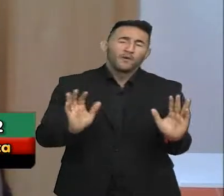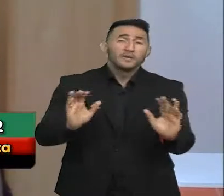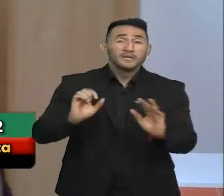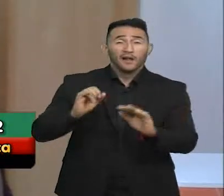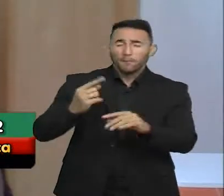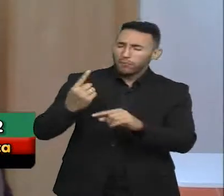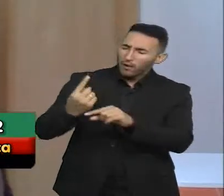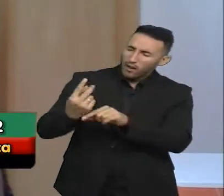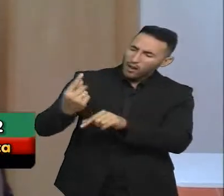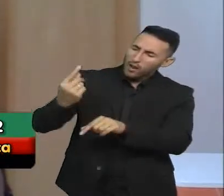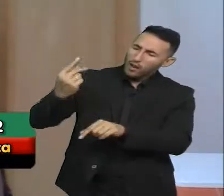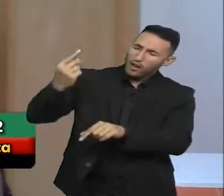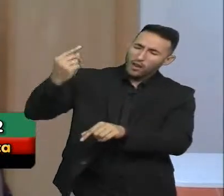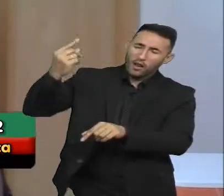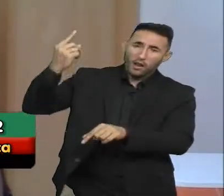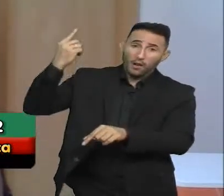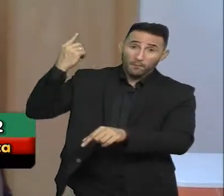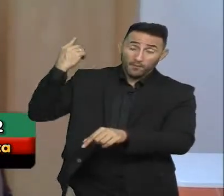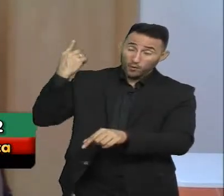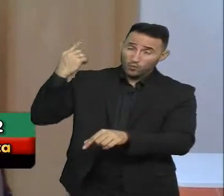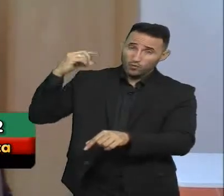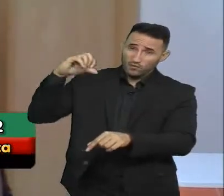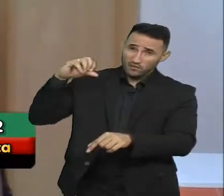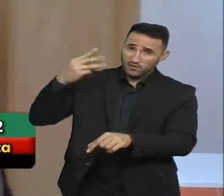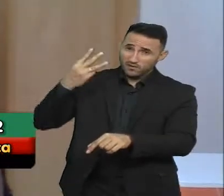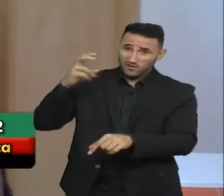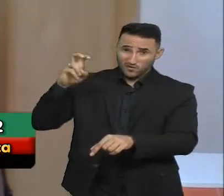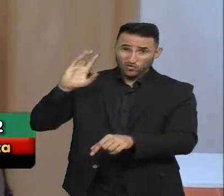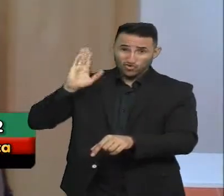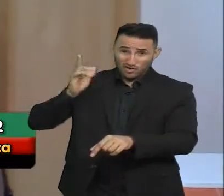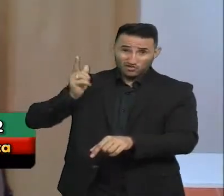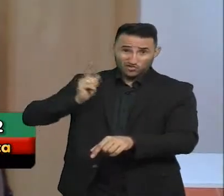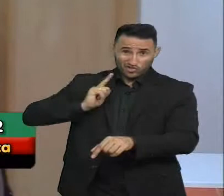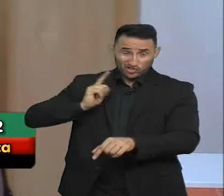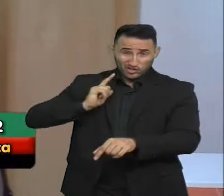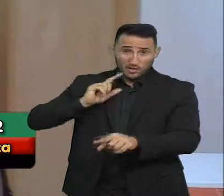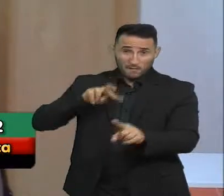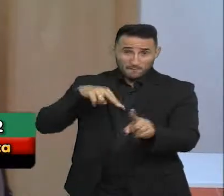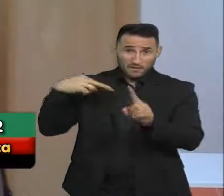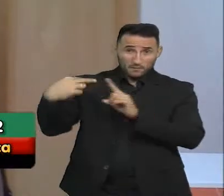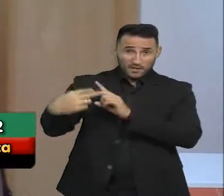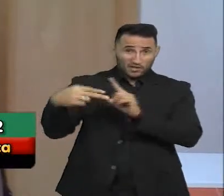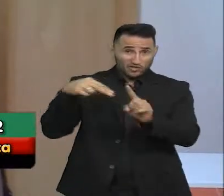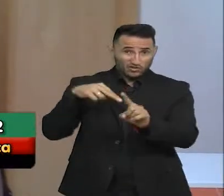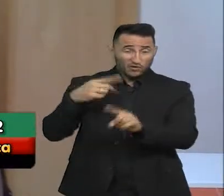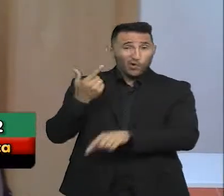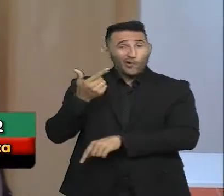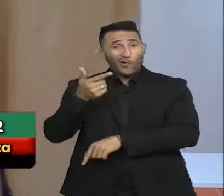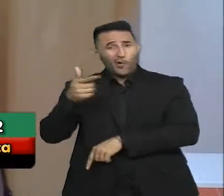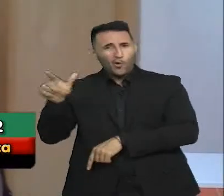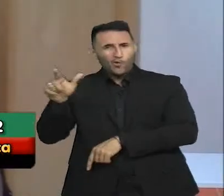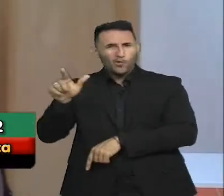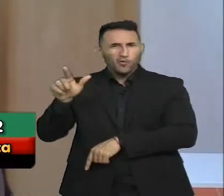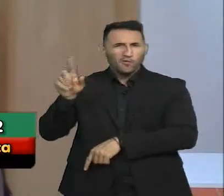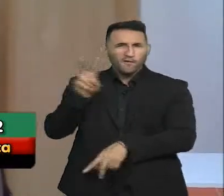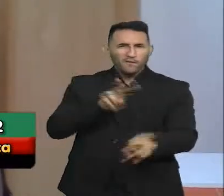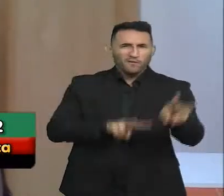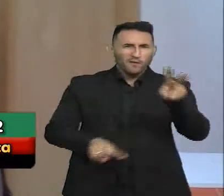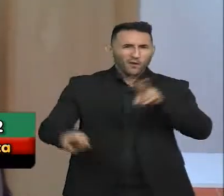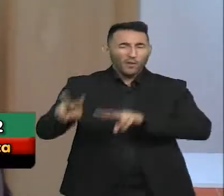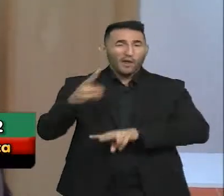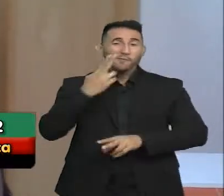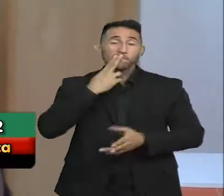volta de 1235, já tinha essa perspectiva de uma outra visão da Carta